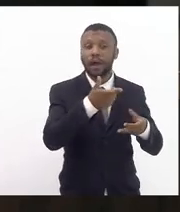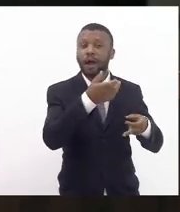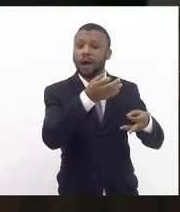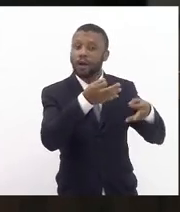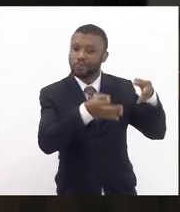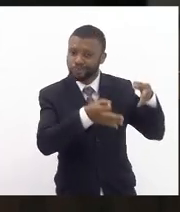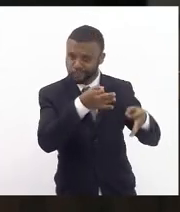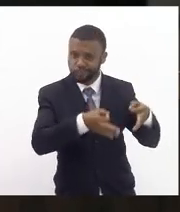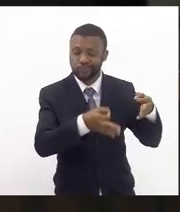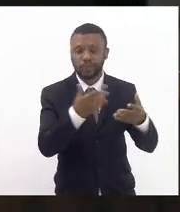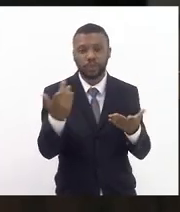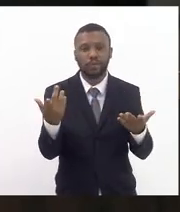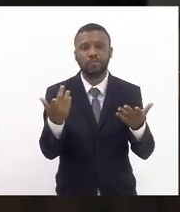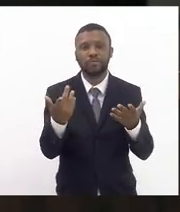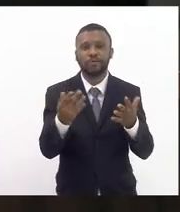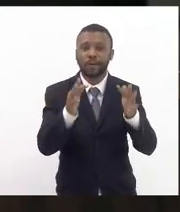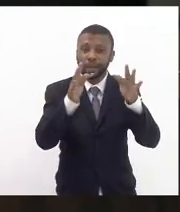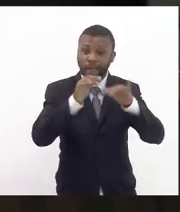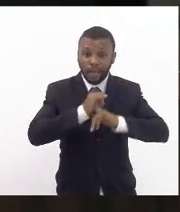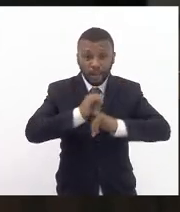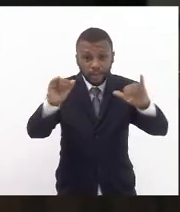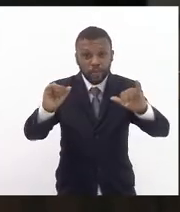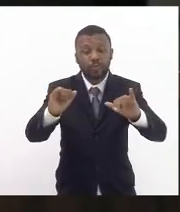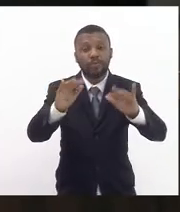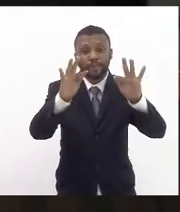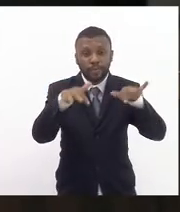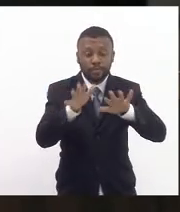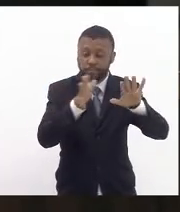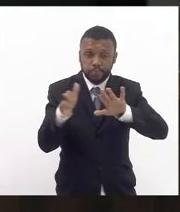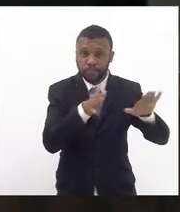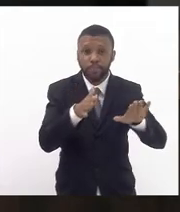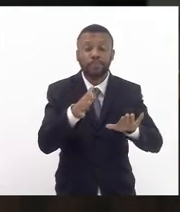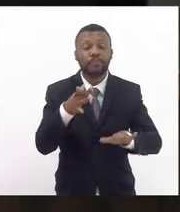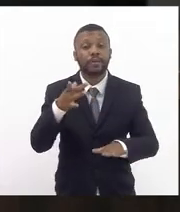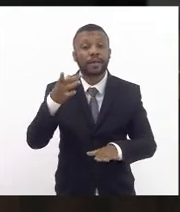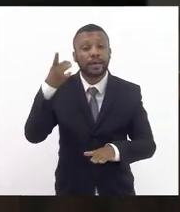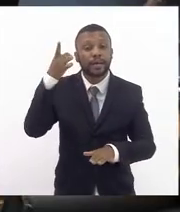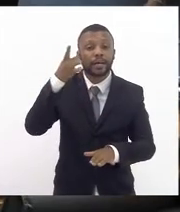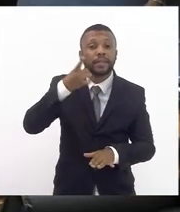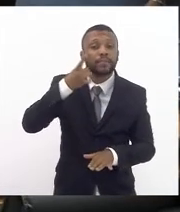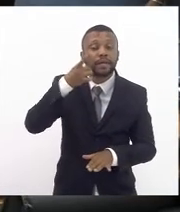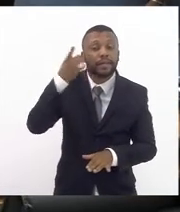ordem do dia. Presidência, declaração de voto da deputada Dani Monteiro.